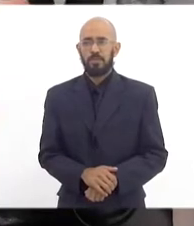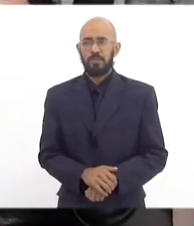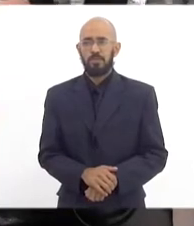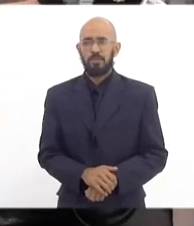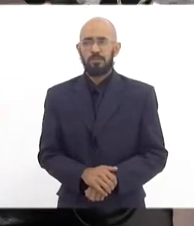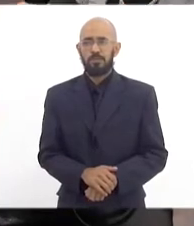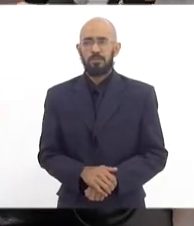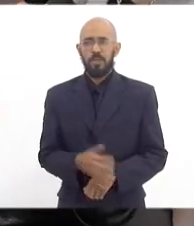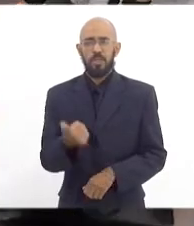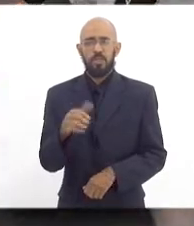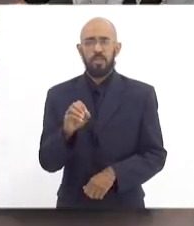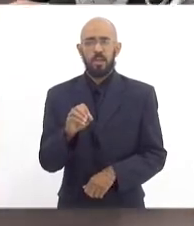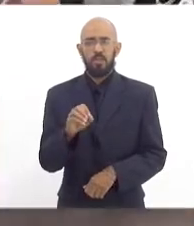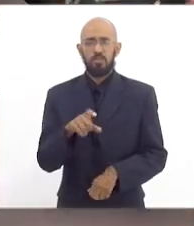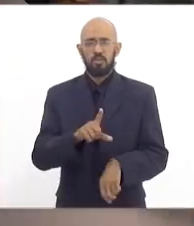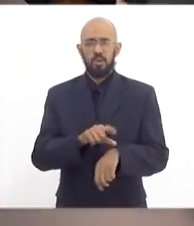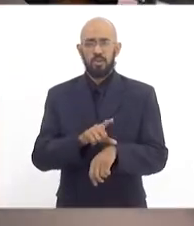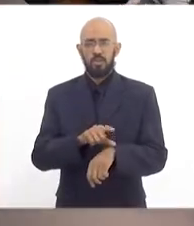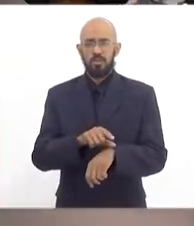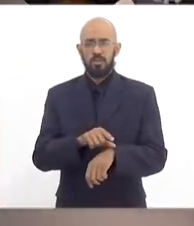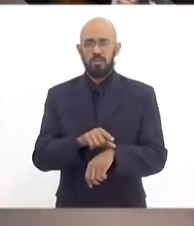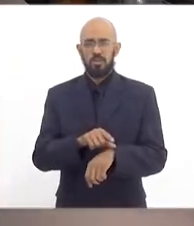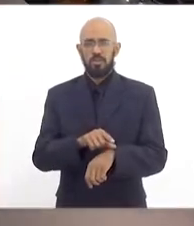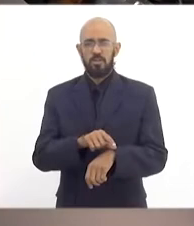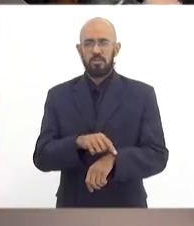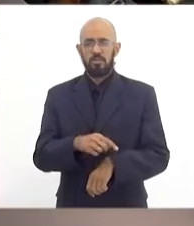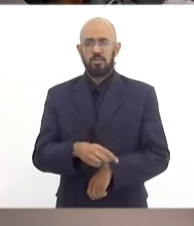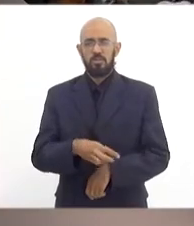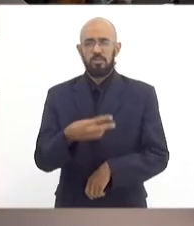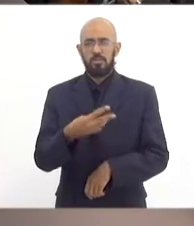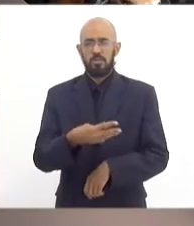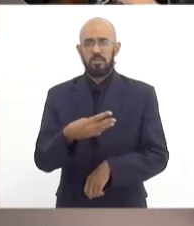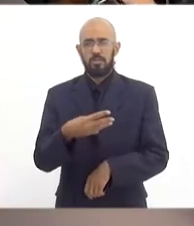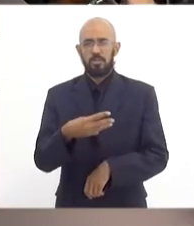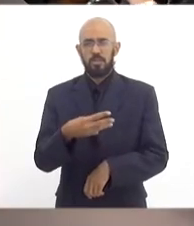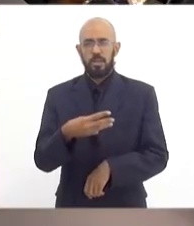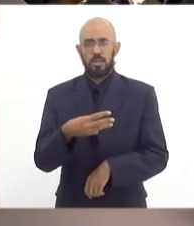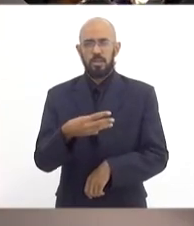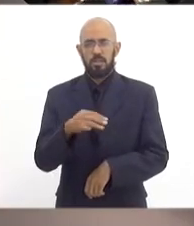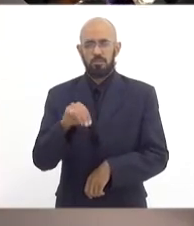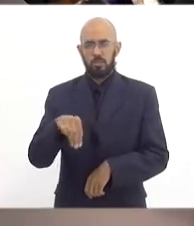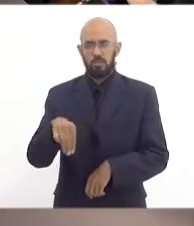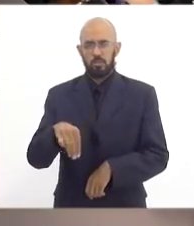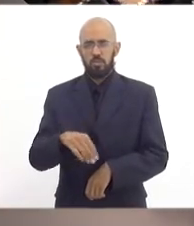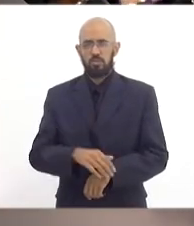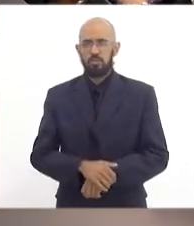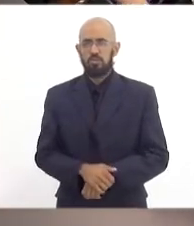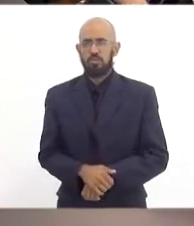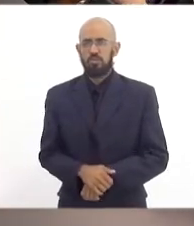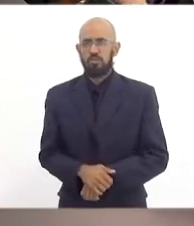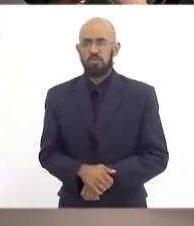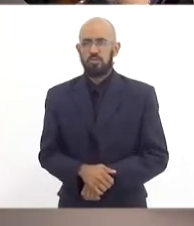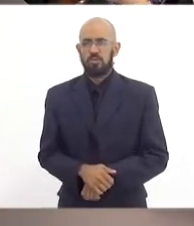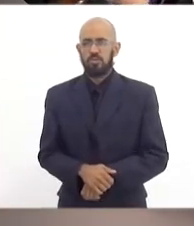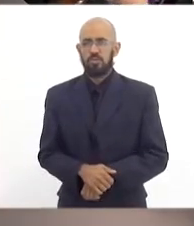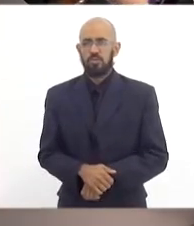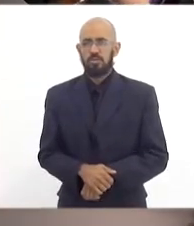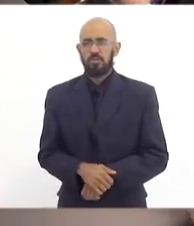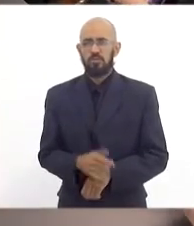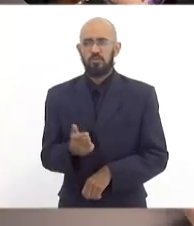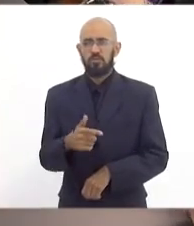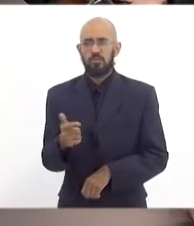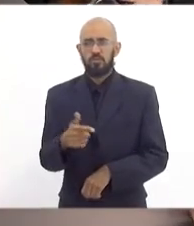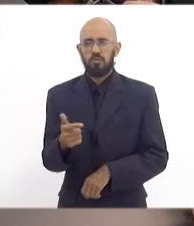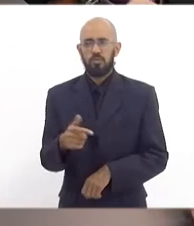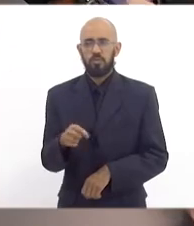10 horas a e três minutos do dia 22 de